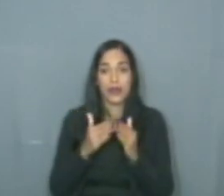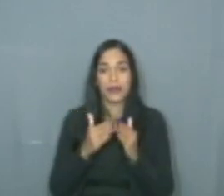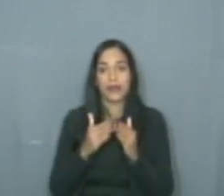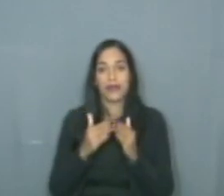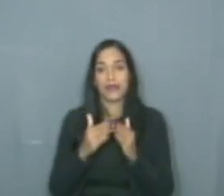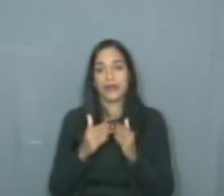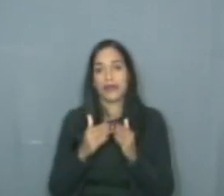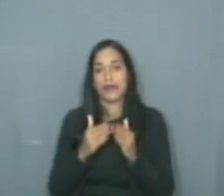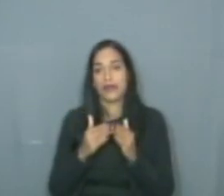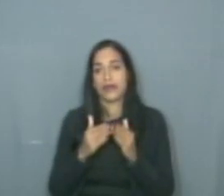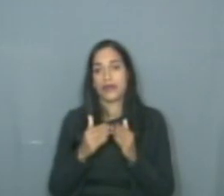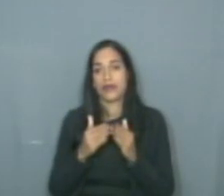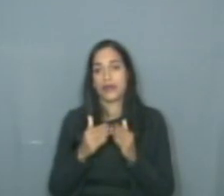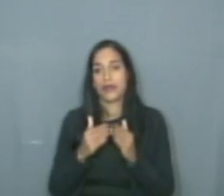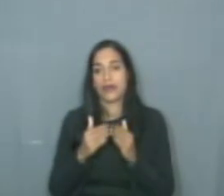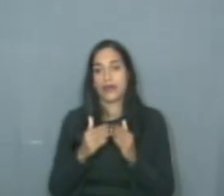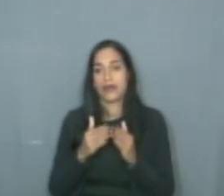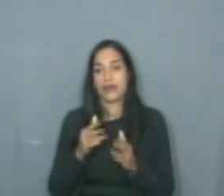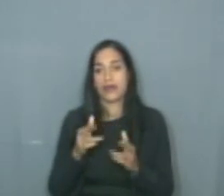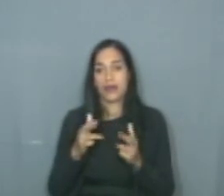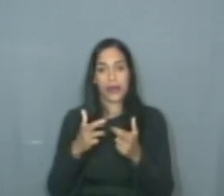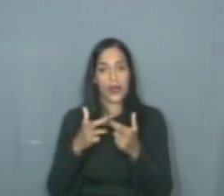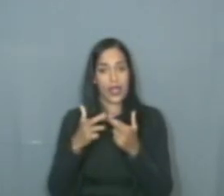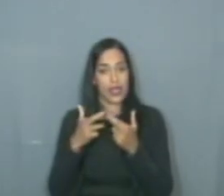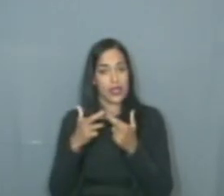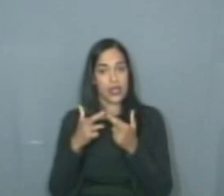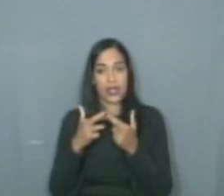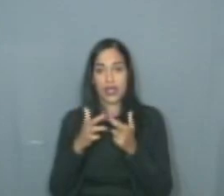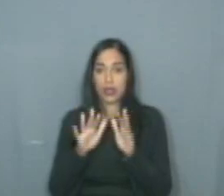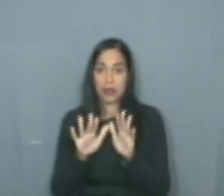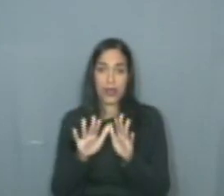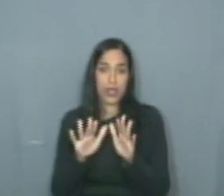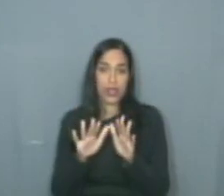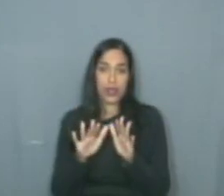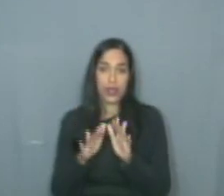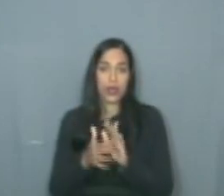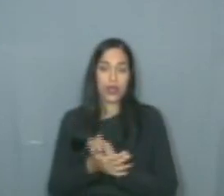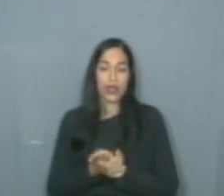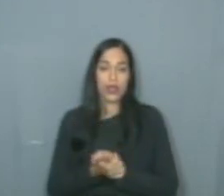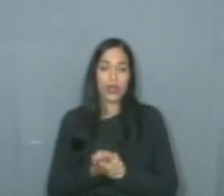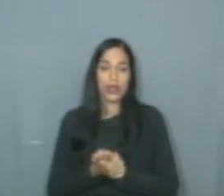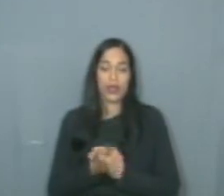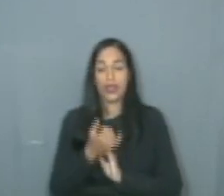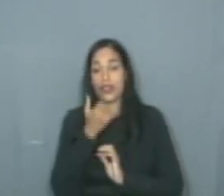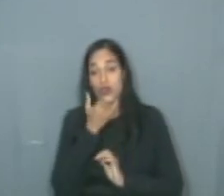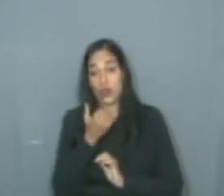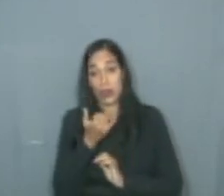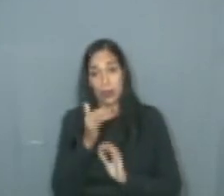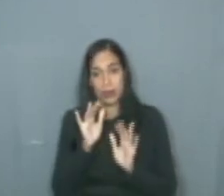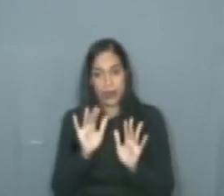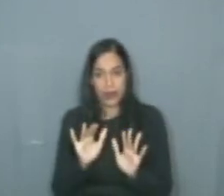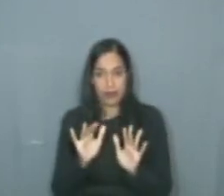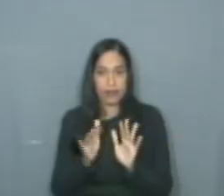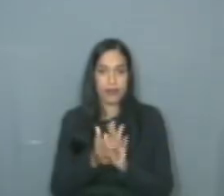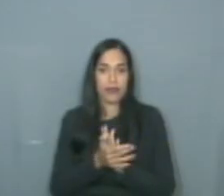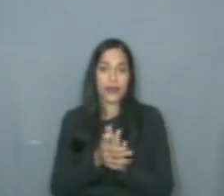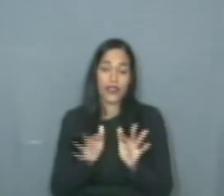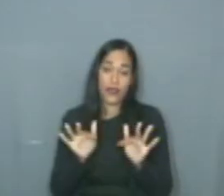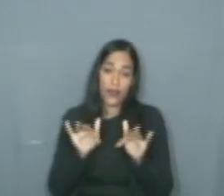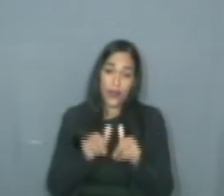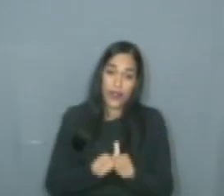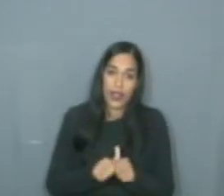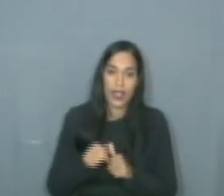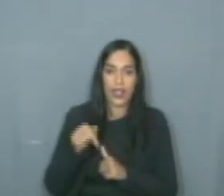Vereadora, desculpa, esse requerimento não está no prolongamento do expediente. Desculpa. Vou encerrar